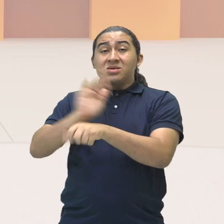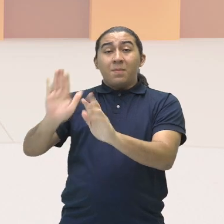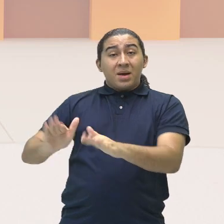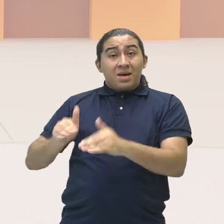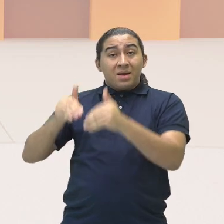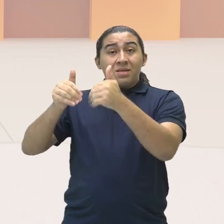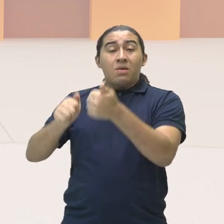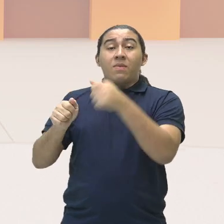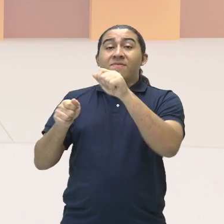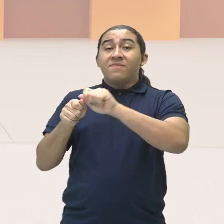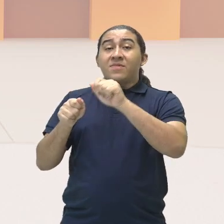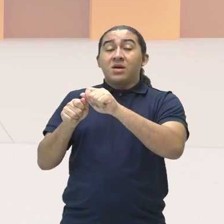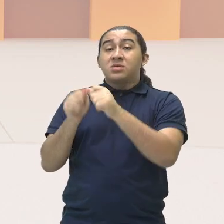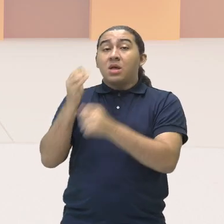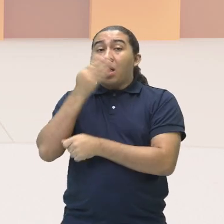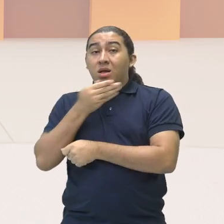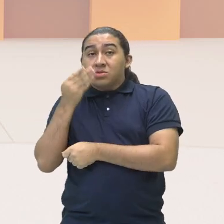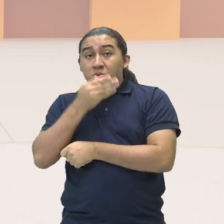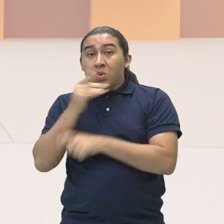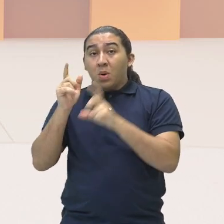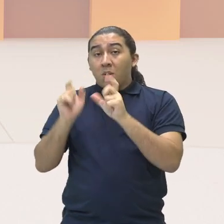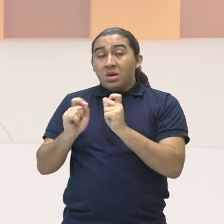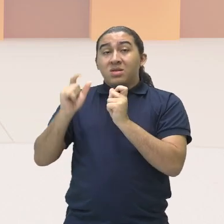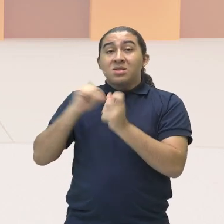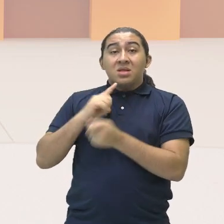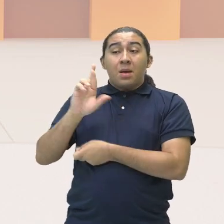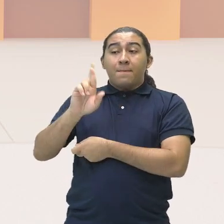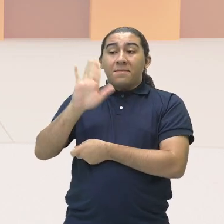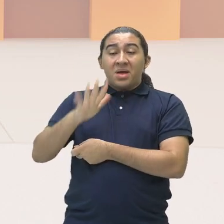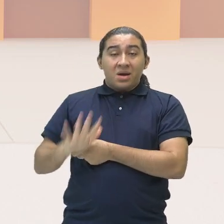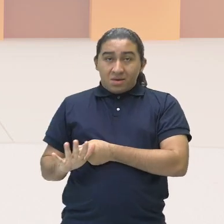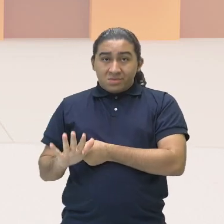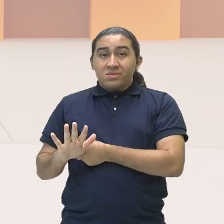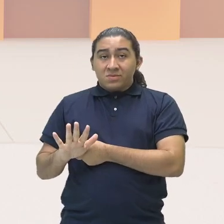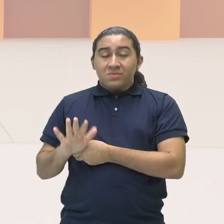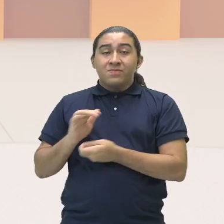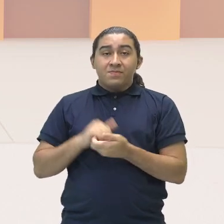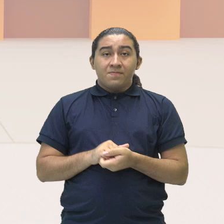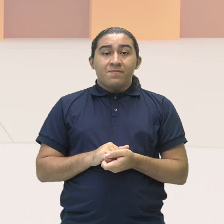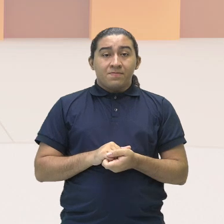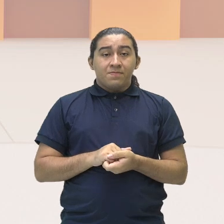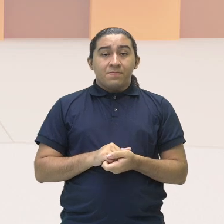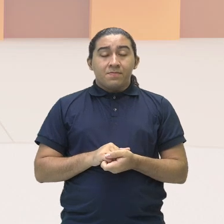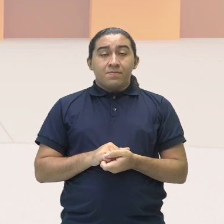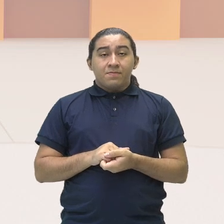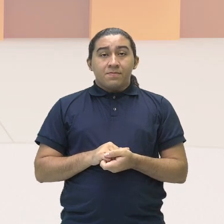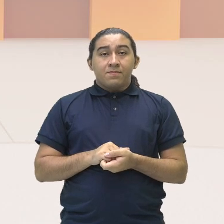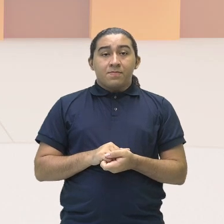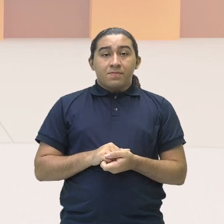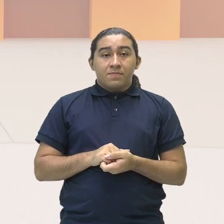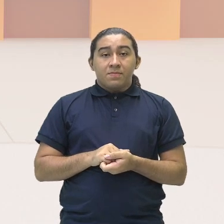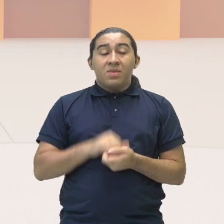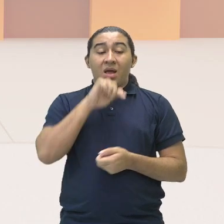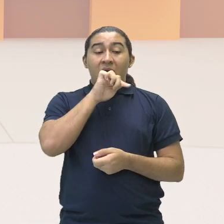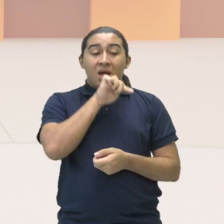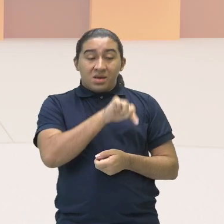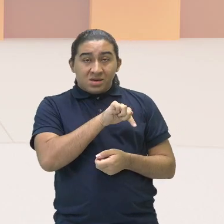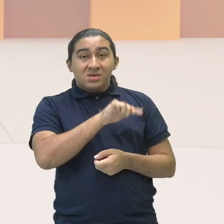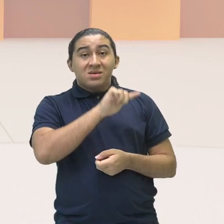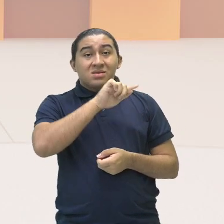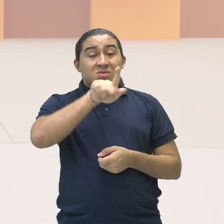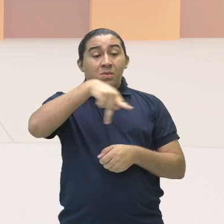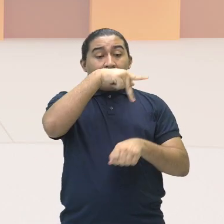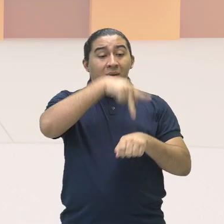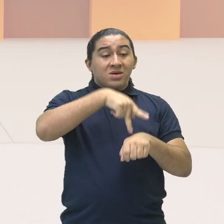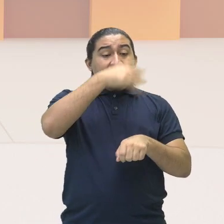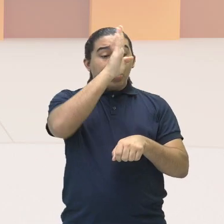e produziram açúcar a custos mais baixos, enquanto a produção no Brasil